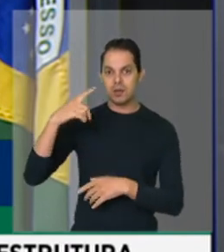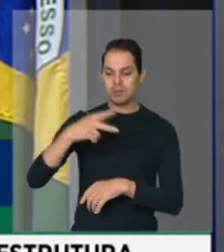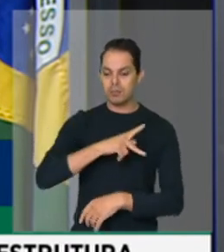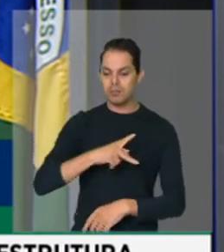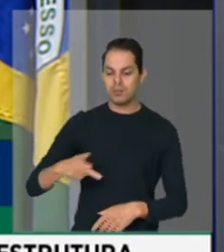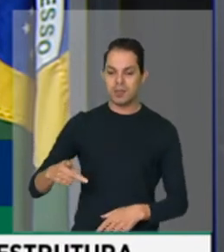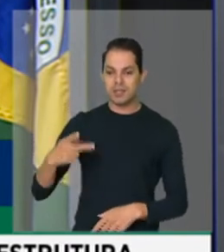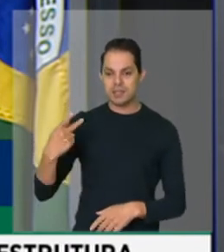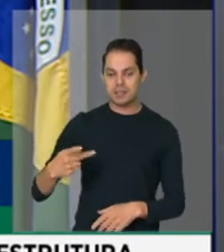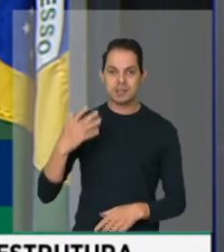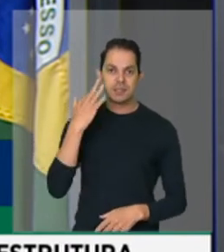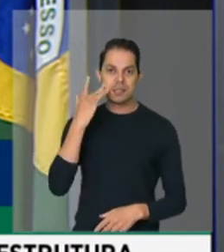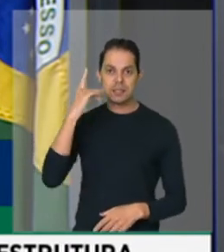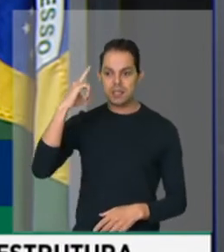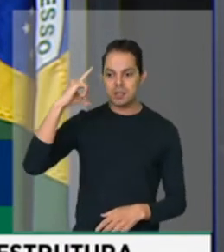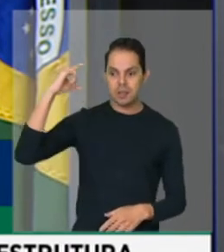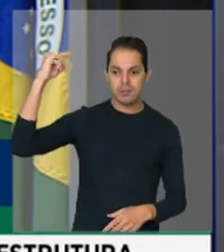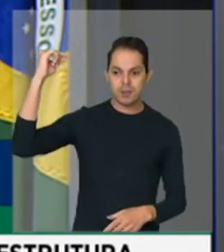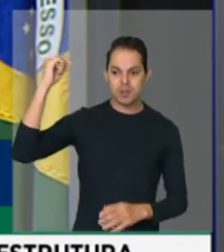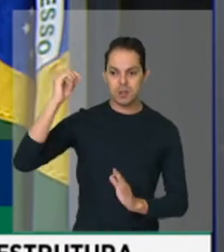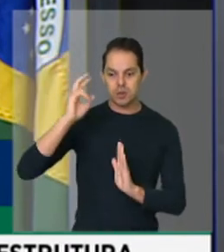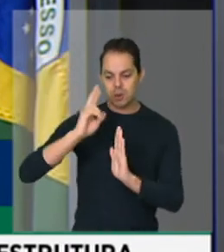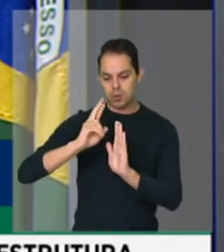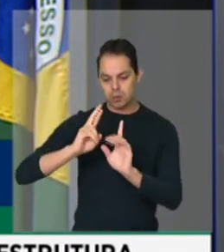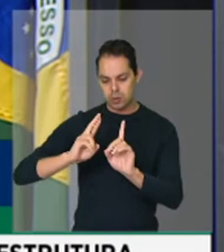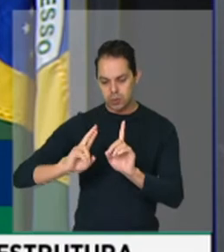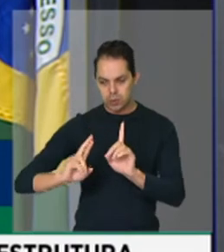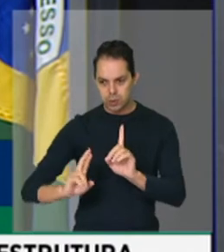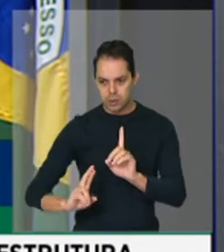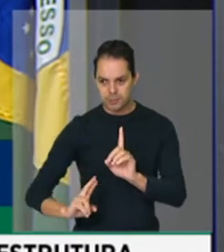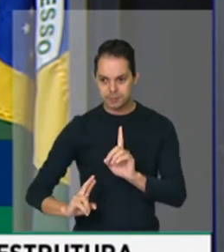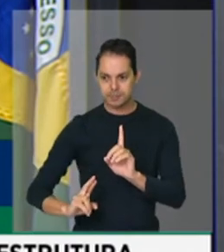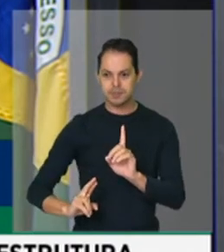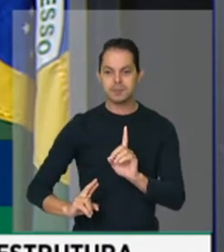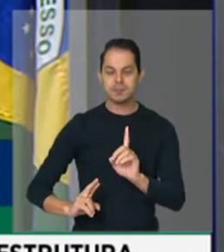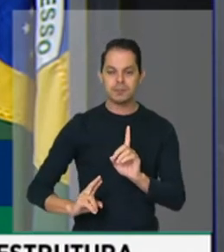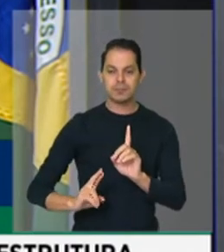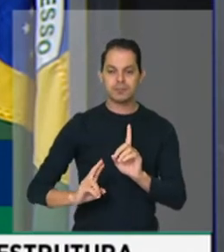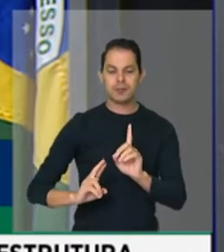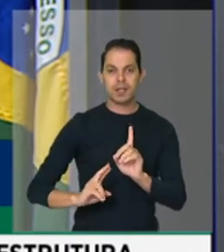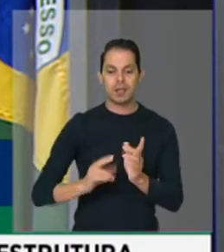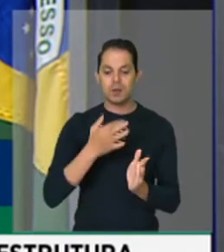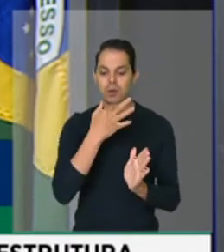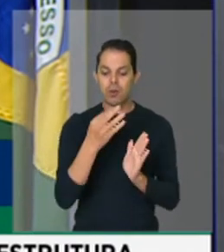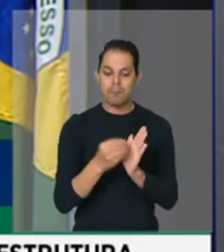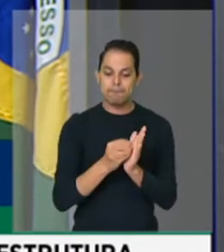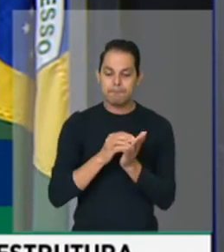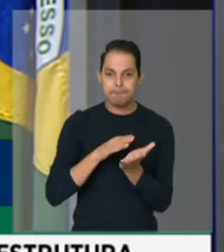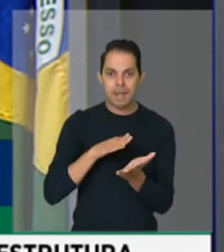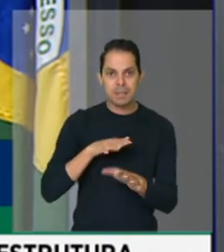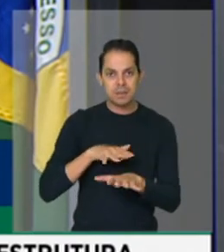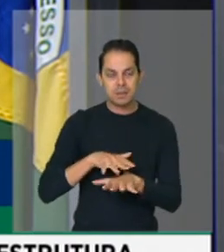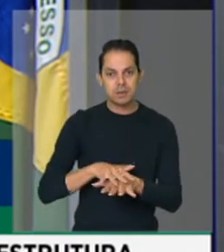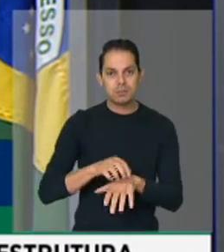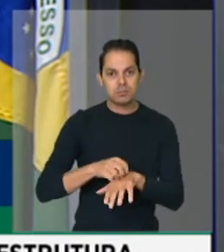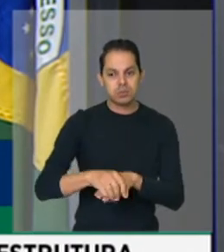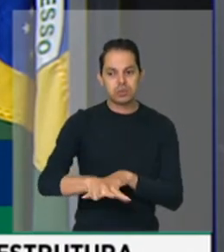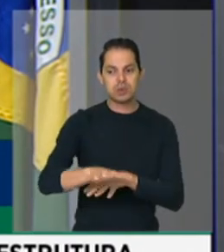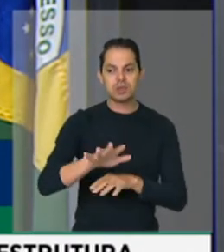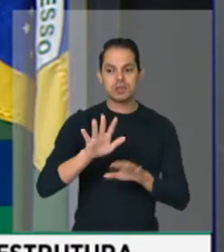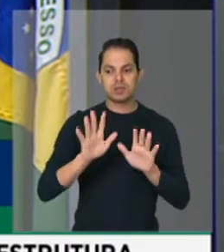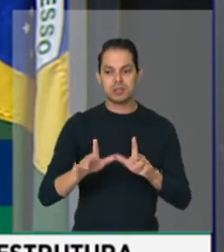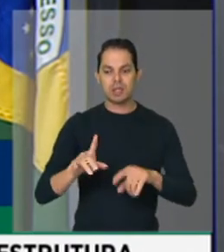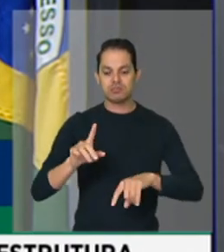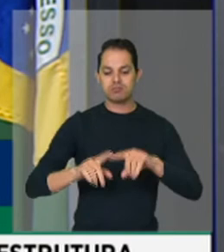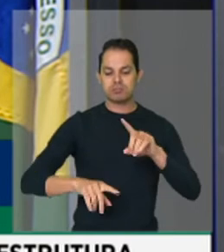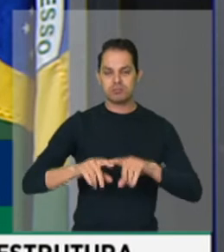Casa, Arthur Lira, para ser o relator, já publiquei o meu parecer, senhor presidente, nos meios